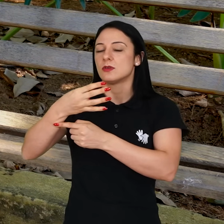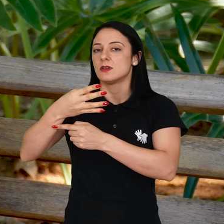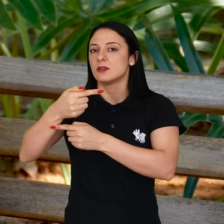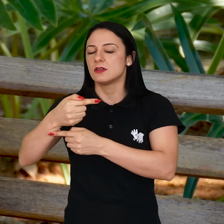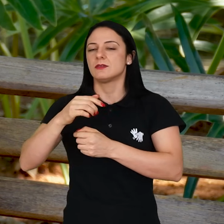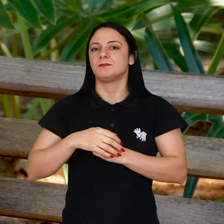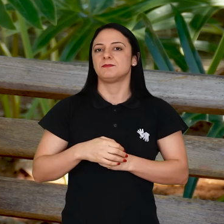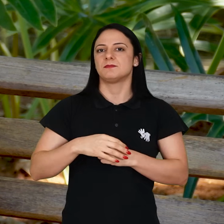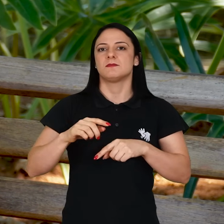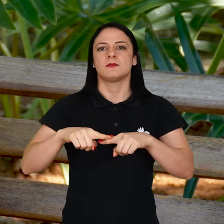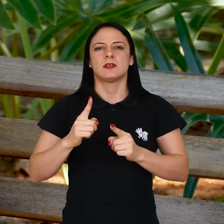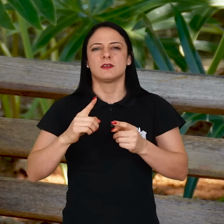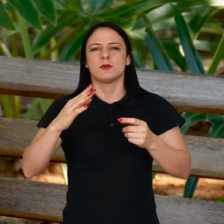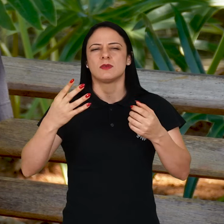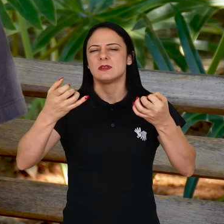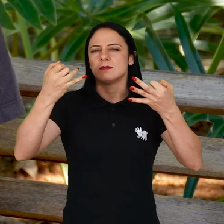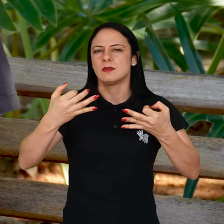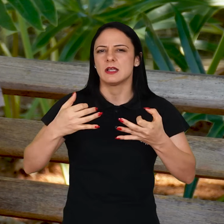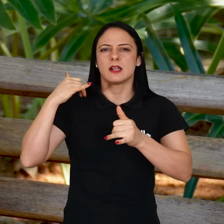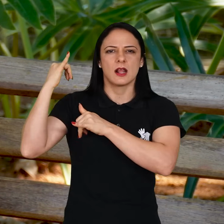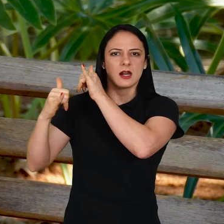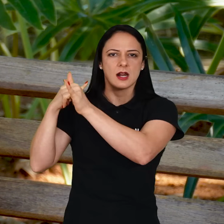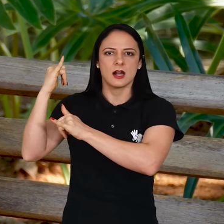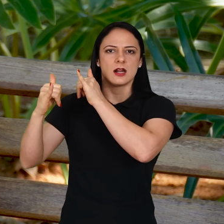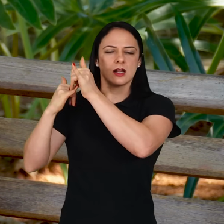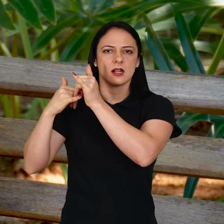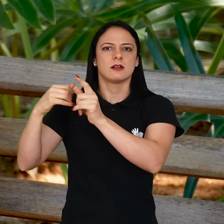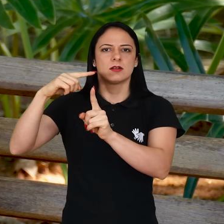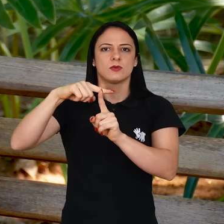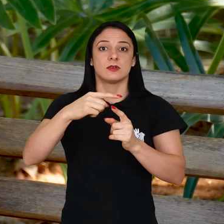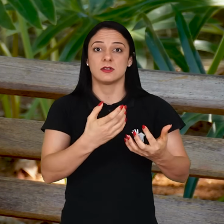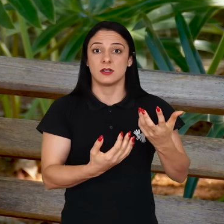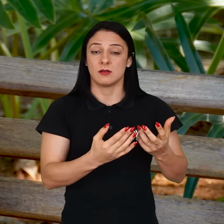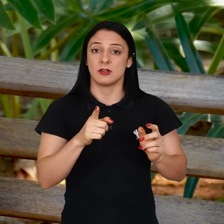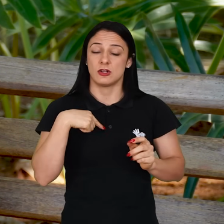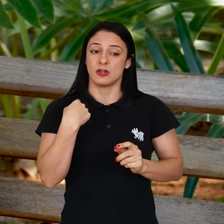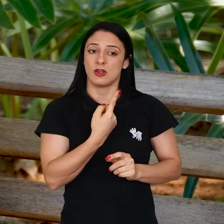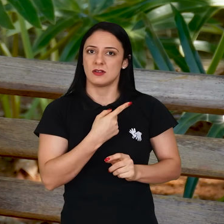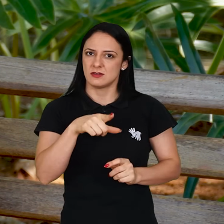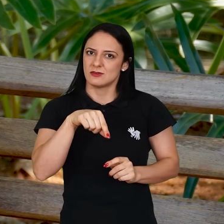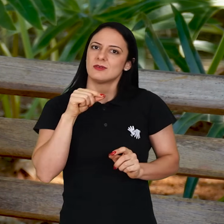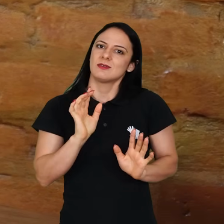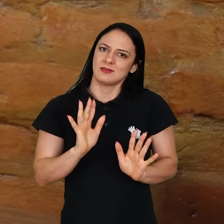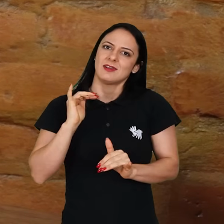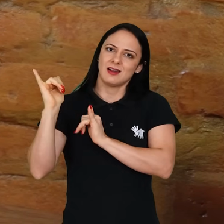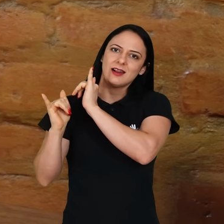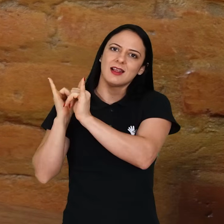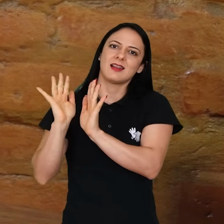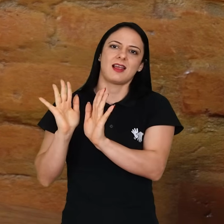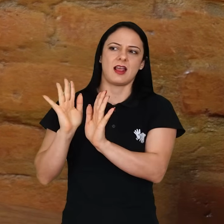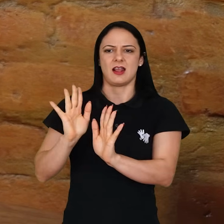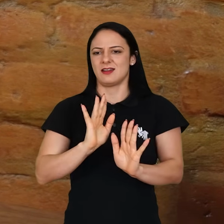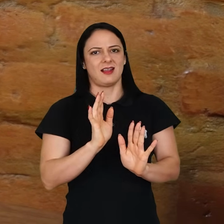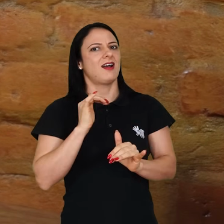1847. E agora, quando ele fala da lenda da cruz queimada, Nós preferimos chamar de lenda. Não